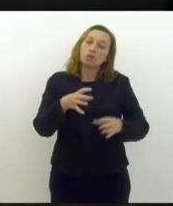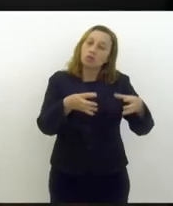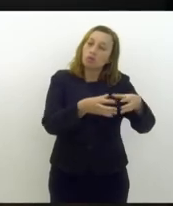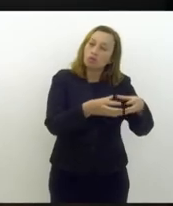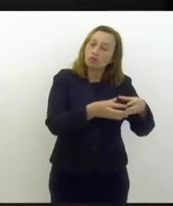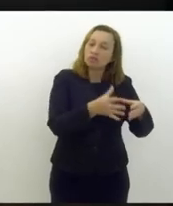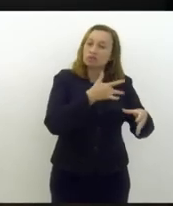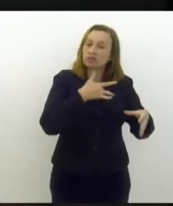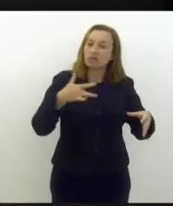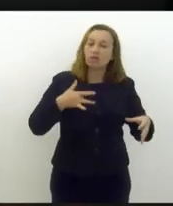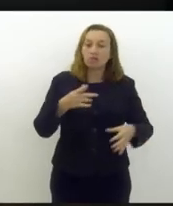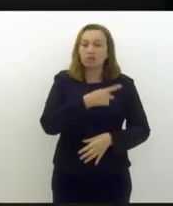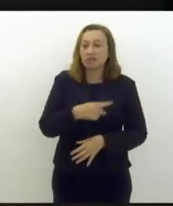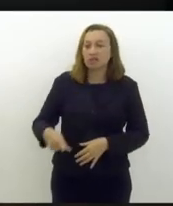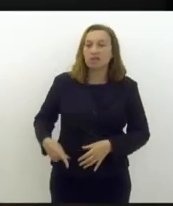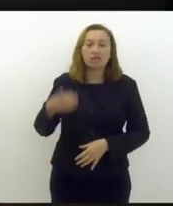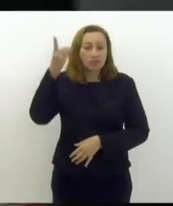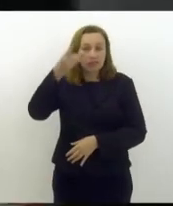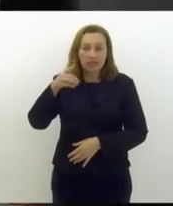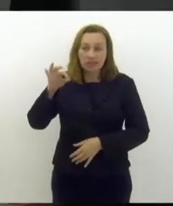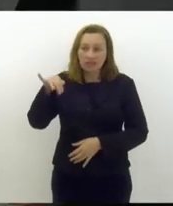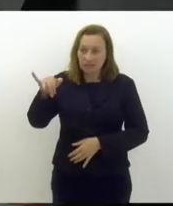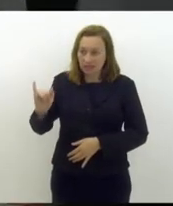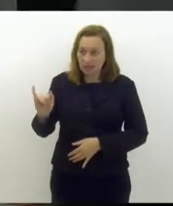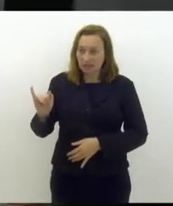de saúde nosso Presidente deputado